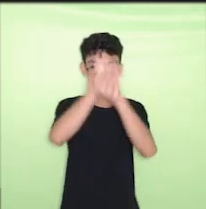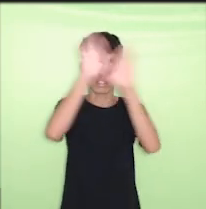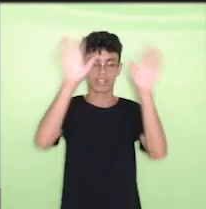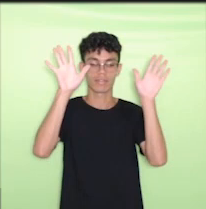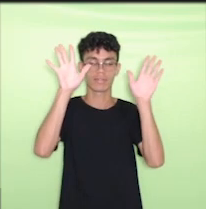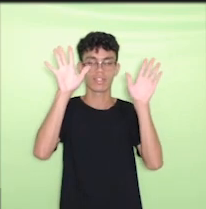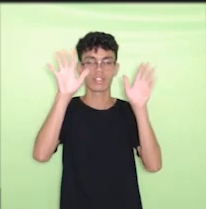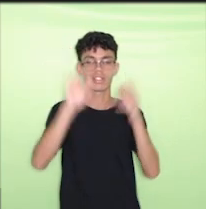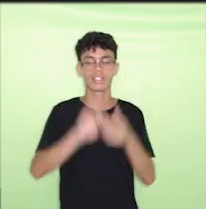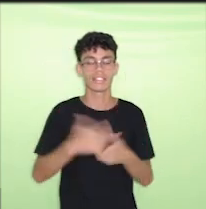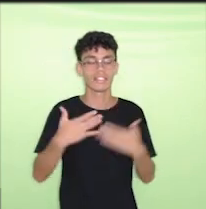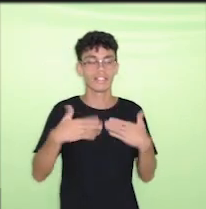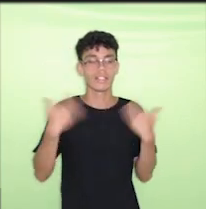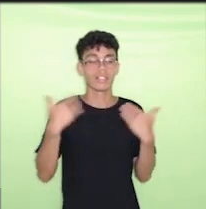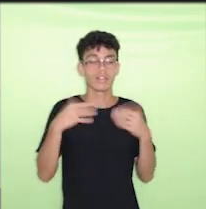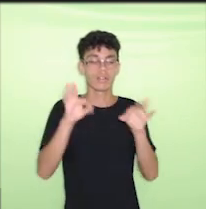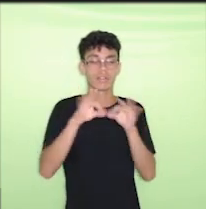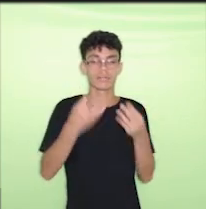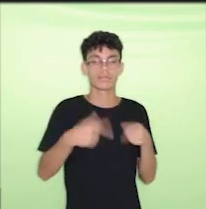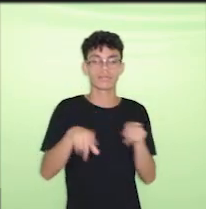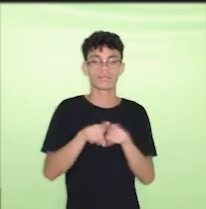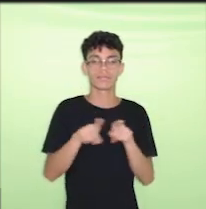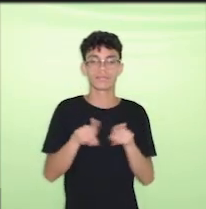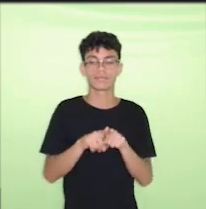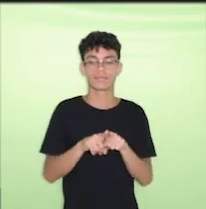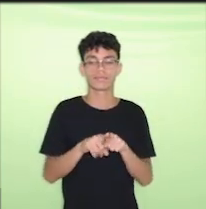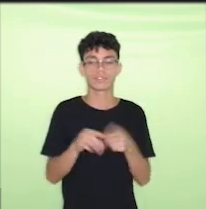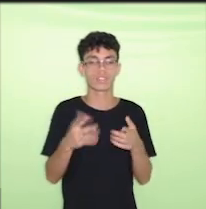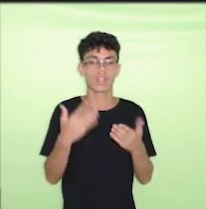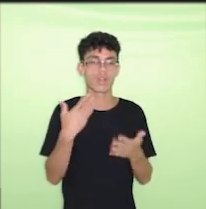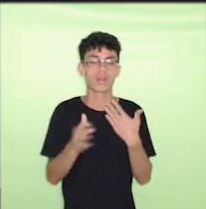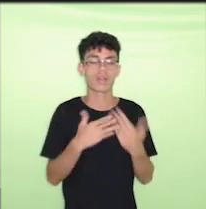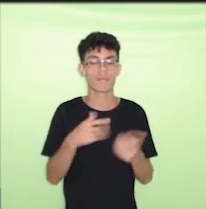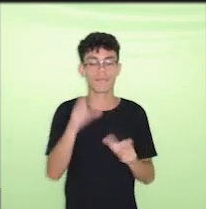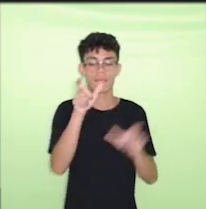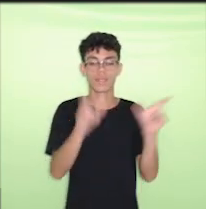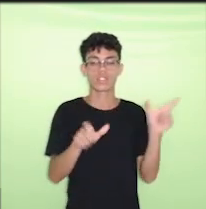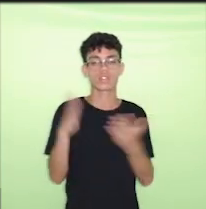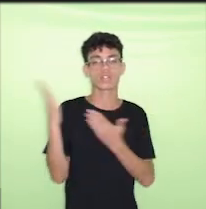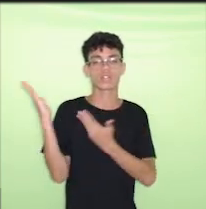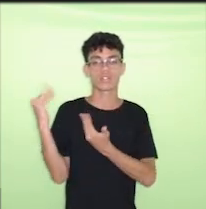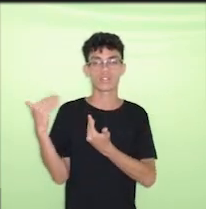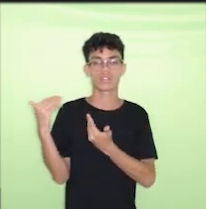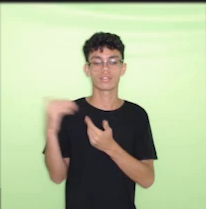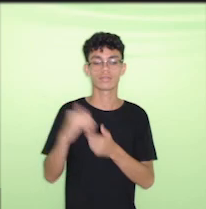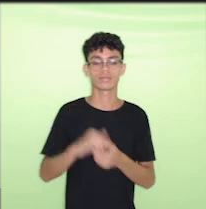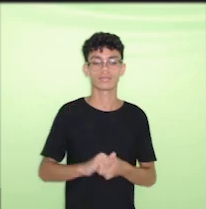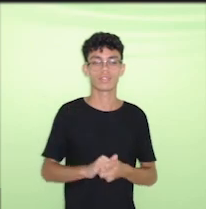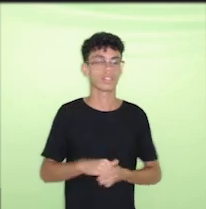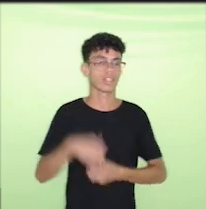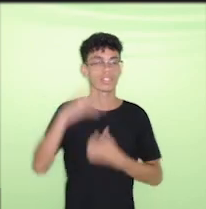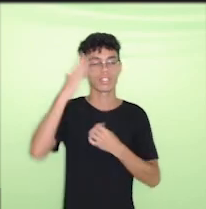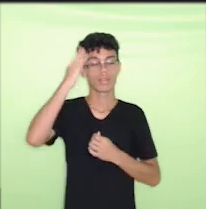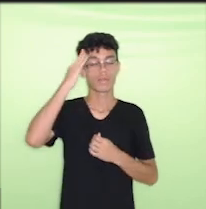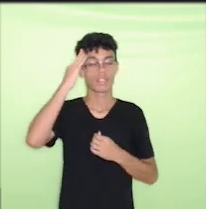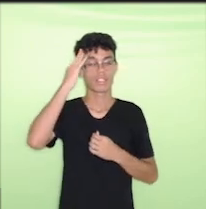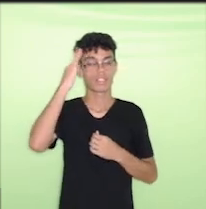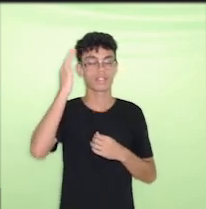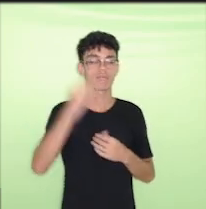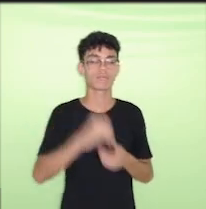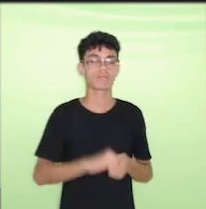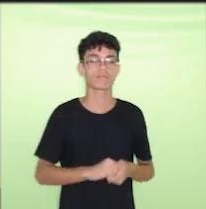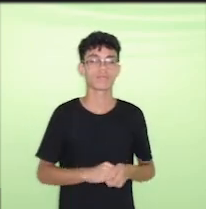Ela é muito sofisticada, mas ela é muito simples. É tipo assim, qualquer pessoa jovem e saberia do que